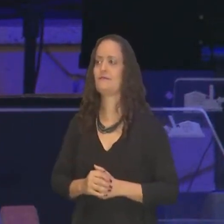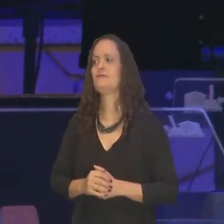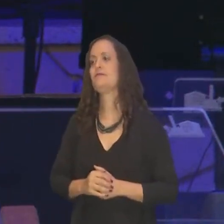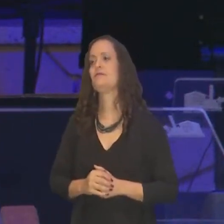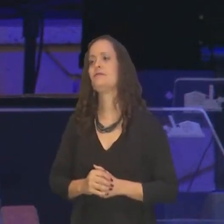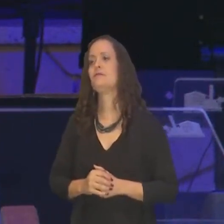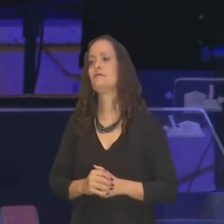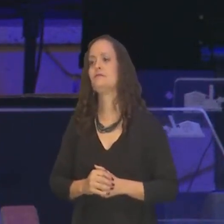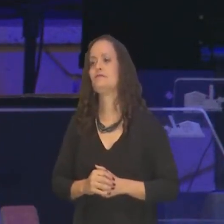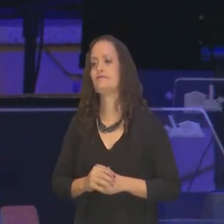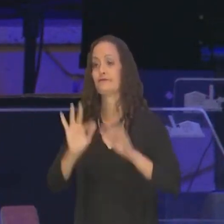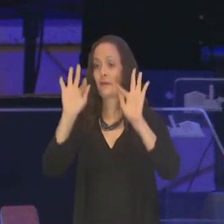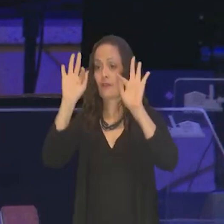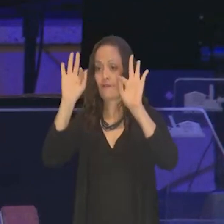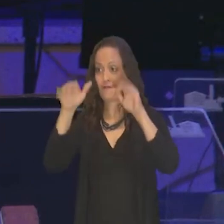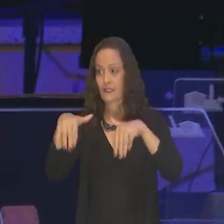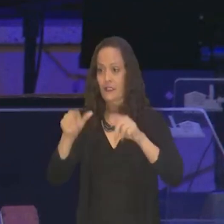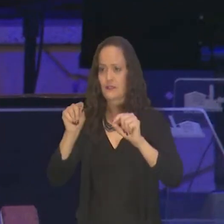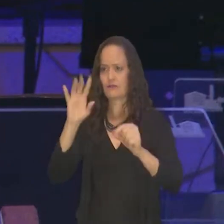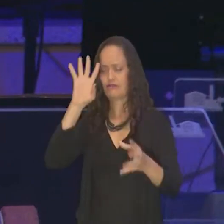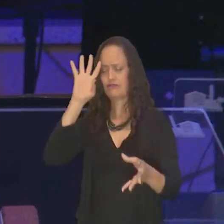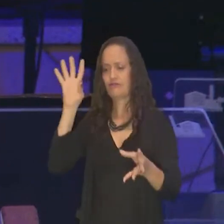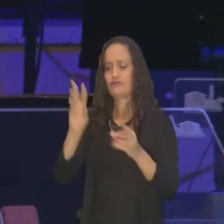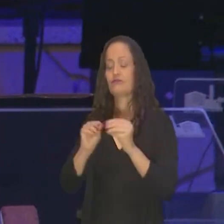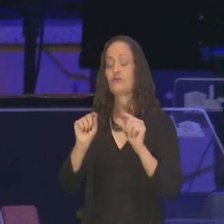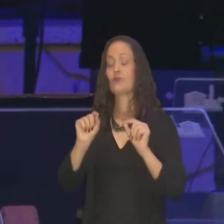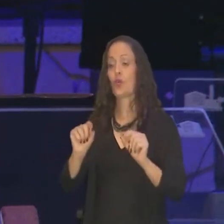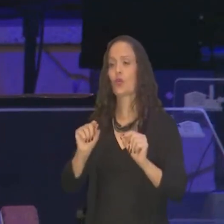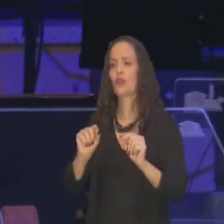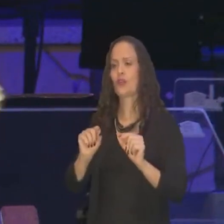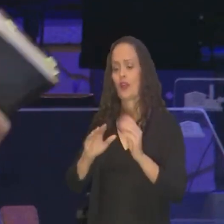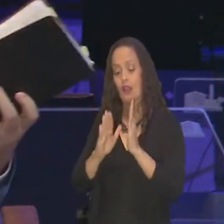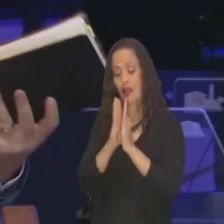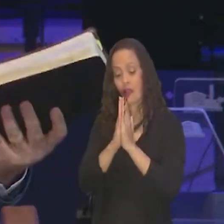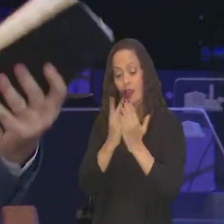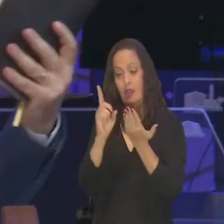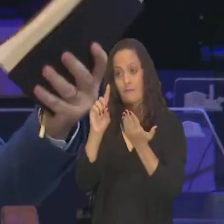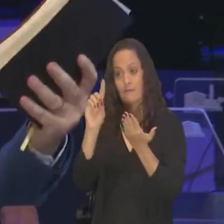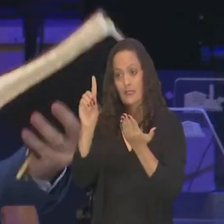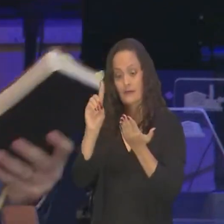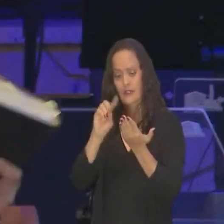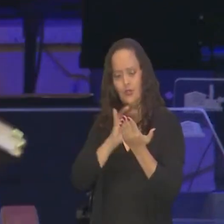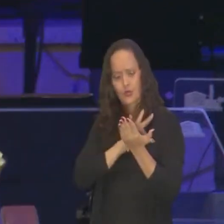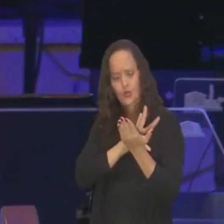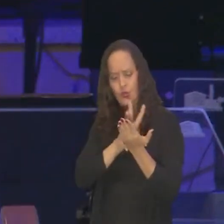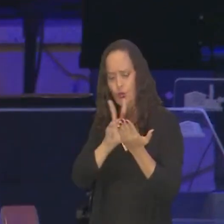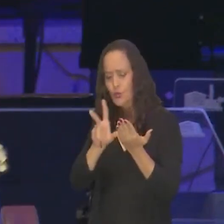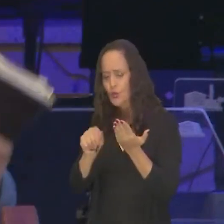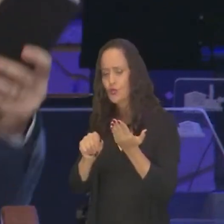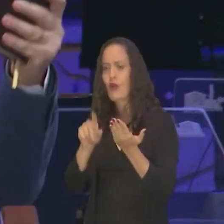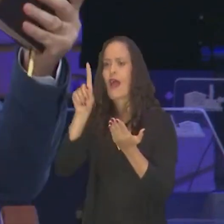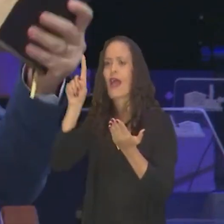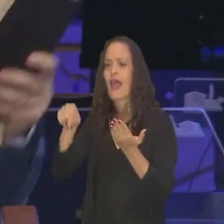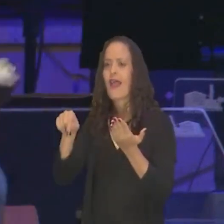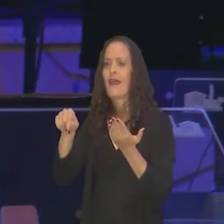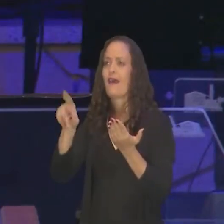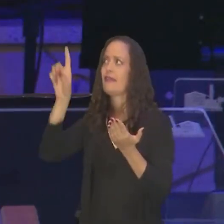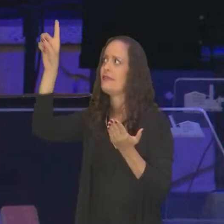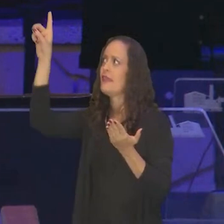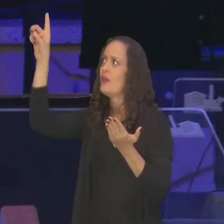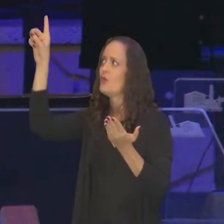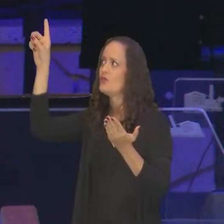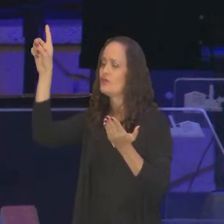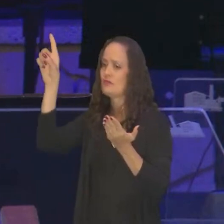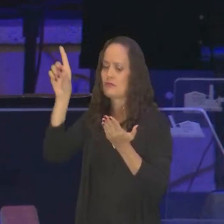Para concluir, irmãos, nós podemos entender que toda a Bíblia é a profecia de Deus, é a fala de